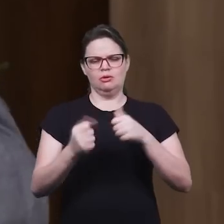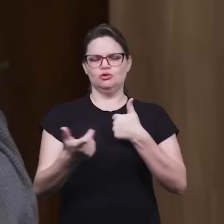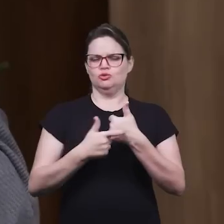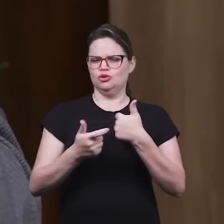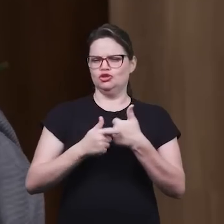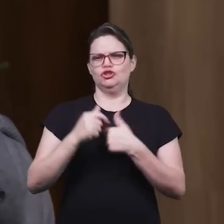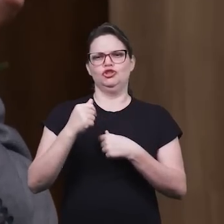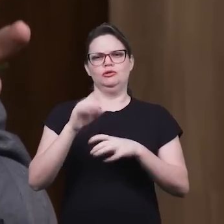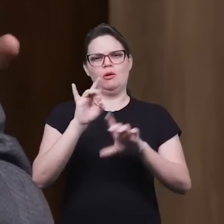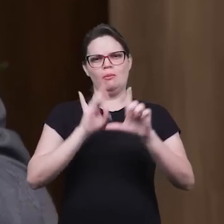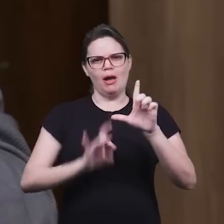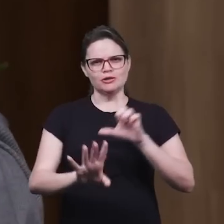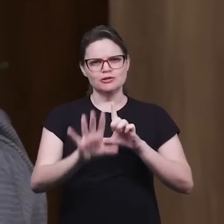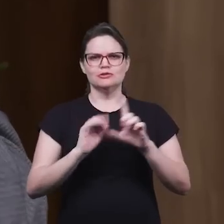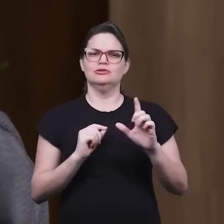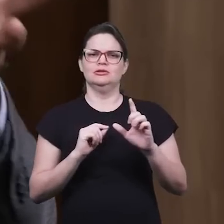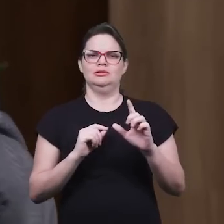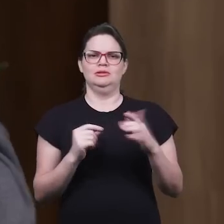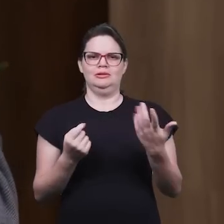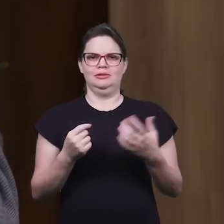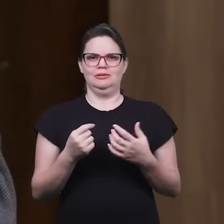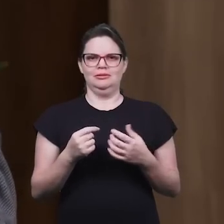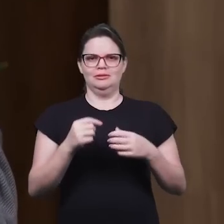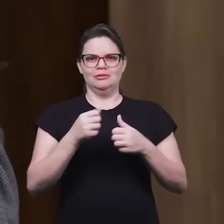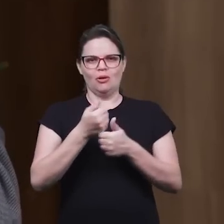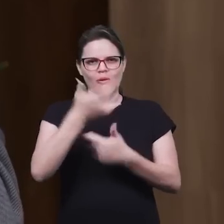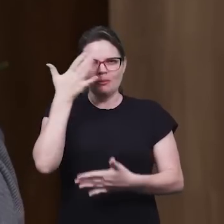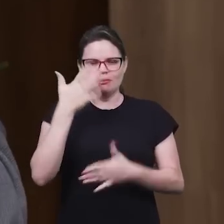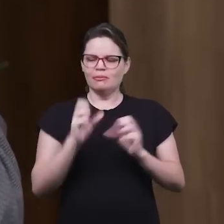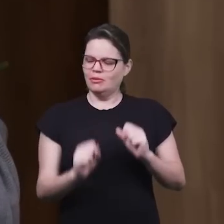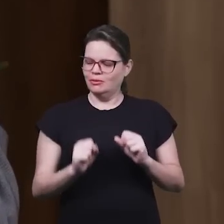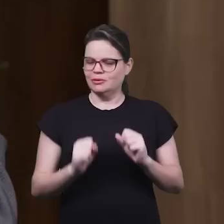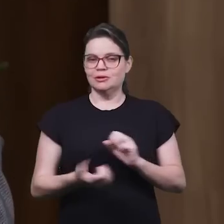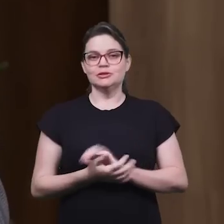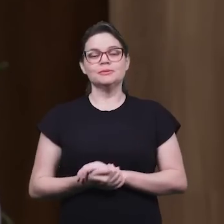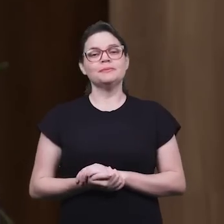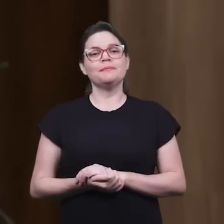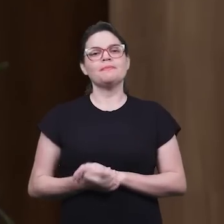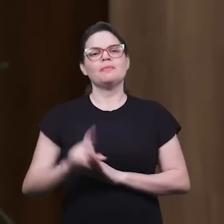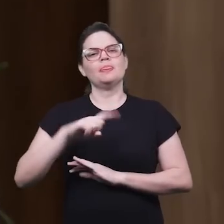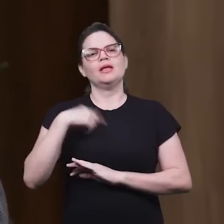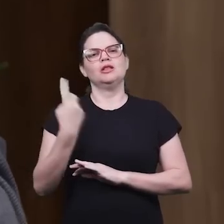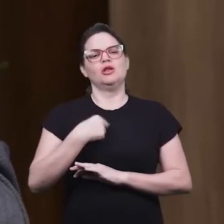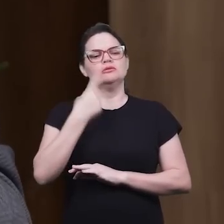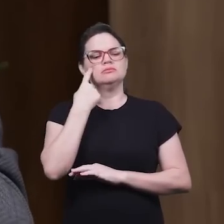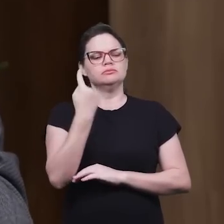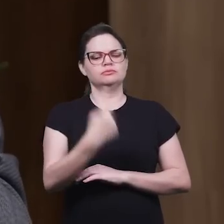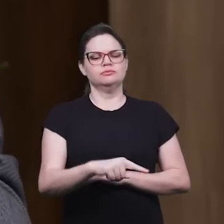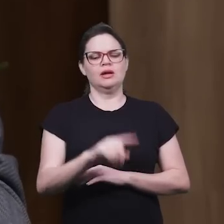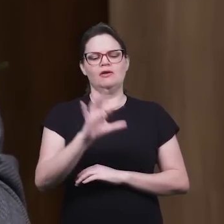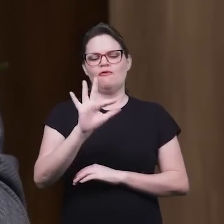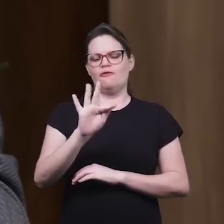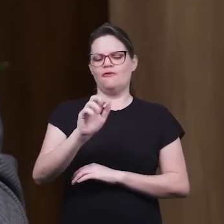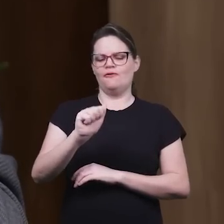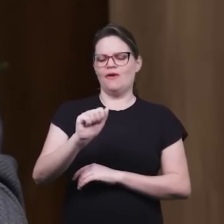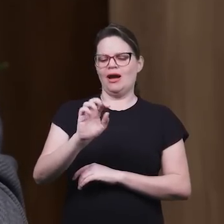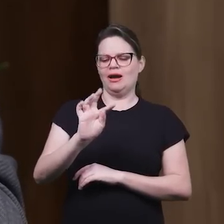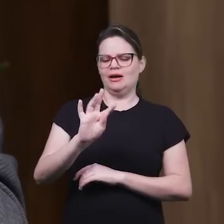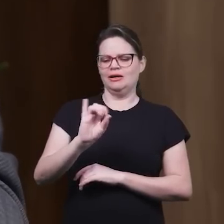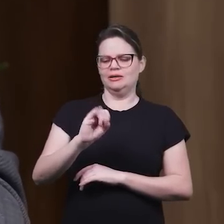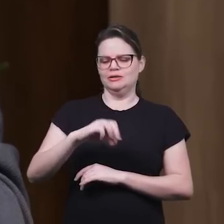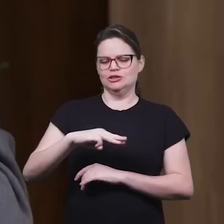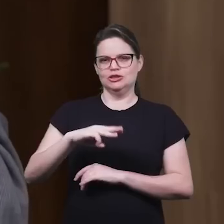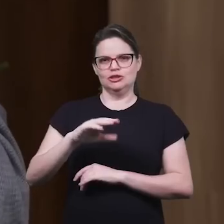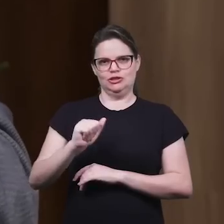curta, comente, compartilha, aquele triplo C. E nós recebemos um comentário de Fátima